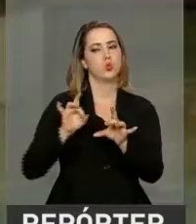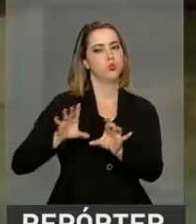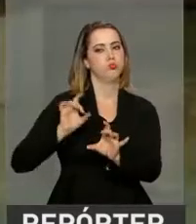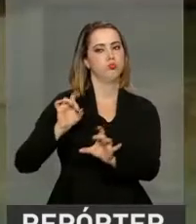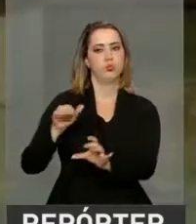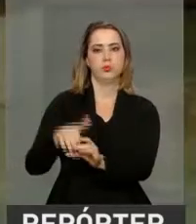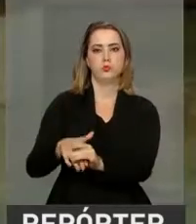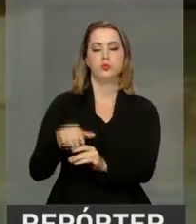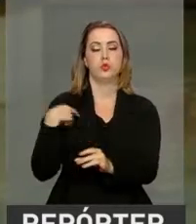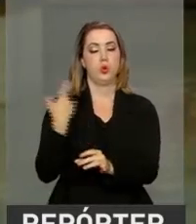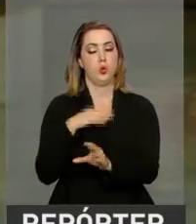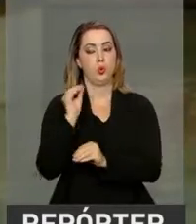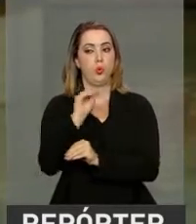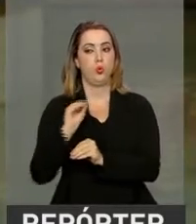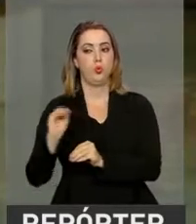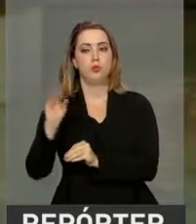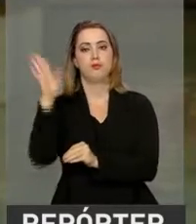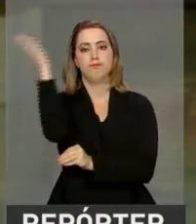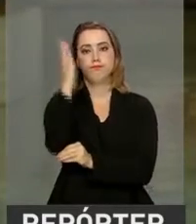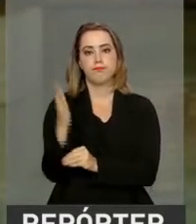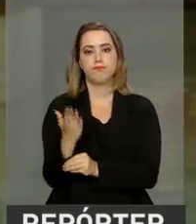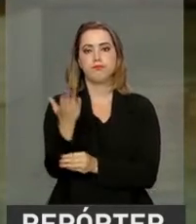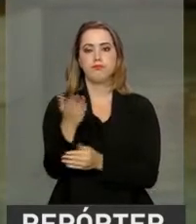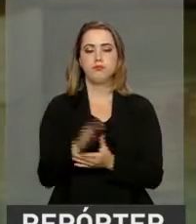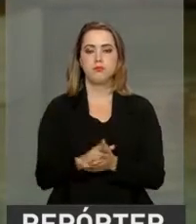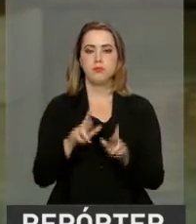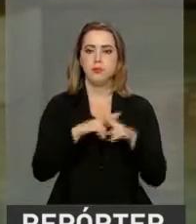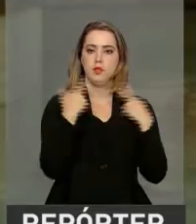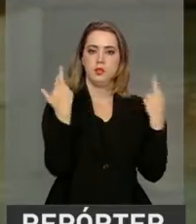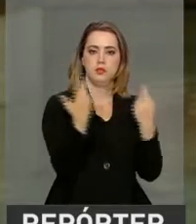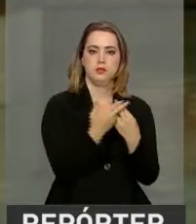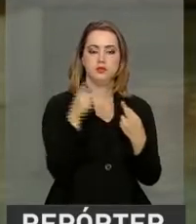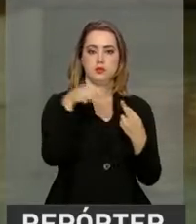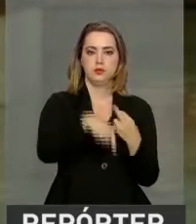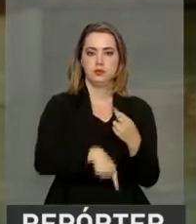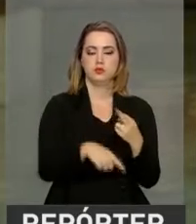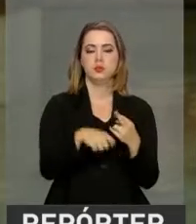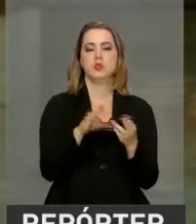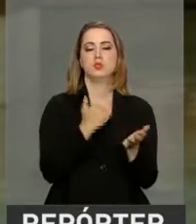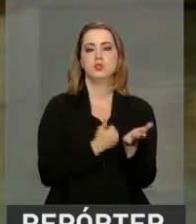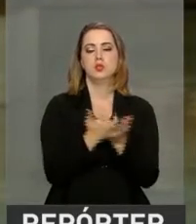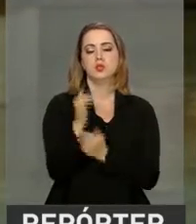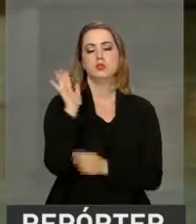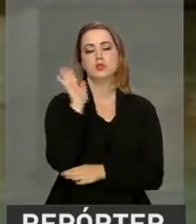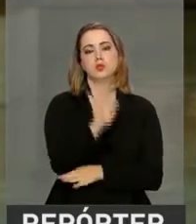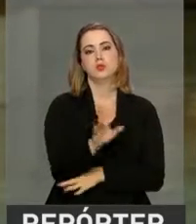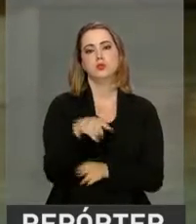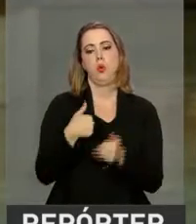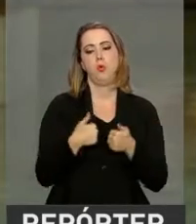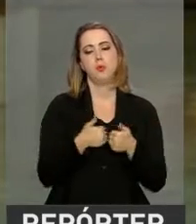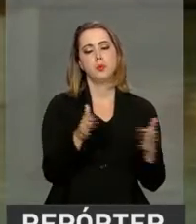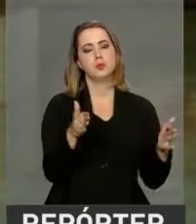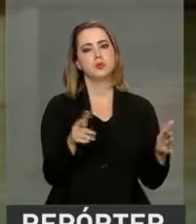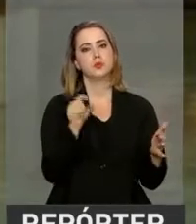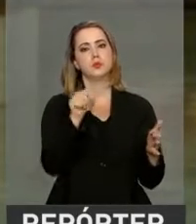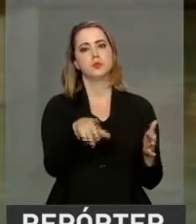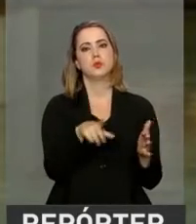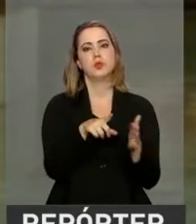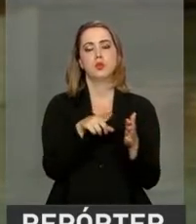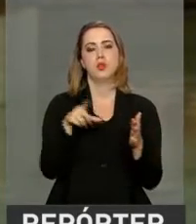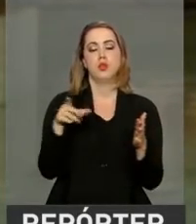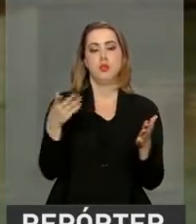Brasil. Jaime, esta reunião reduzida aqui no começo da tarde no Palácio do Planalto vai ser ampliada no Palácio